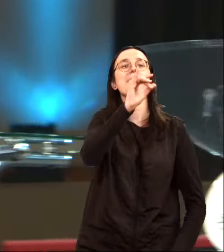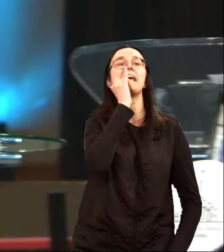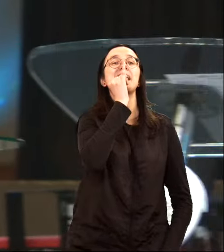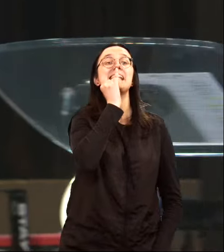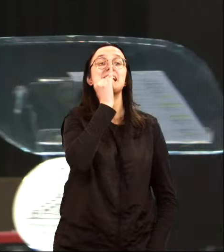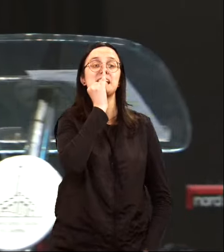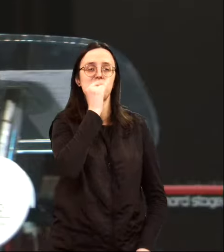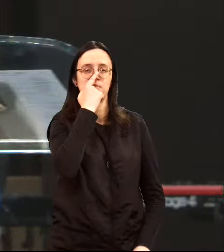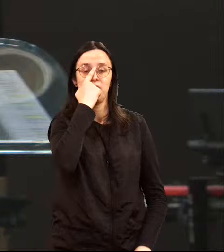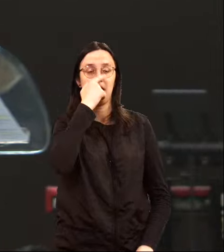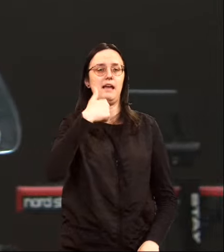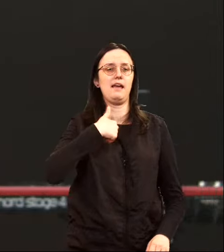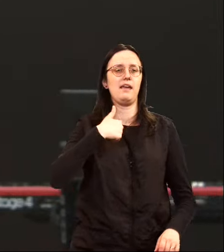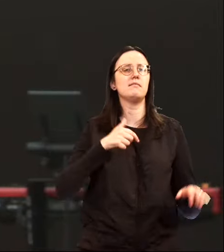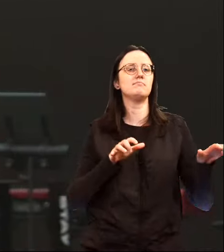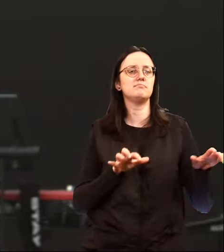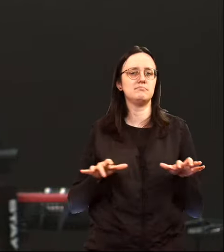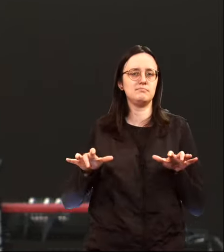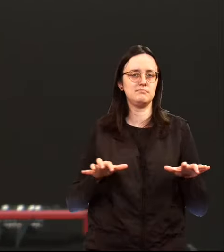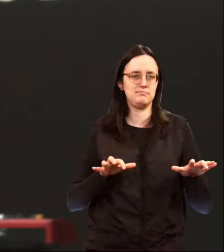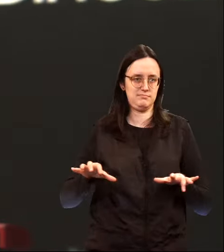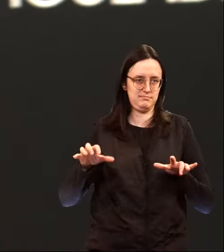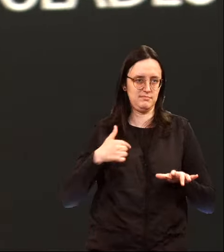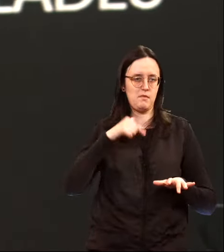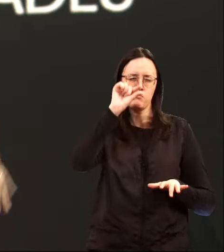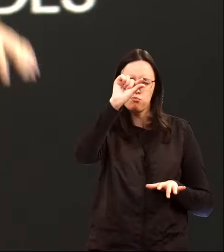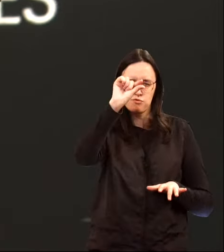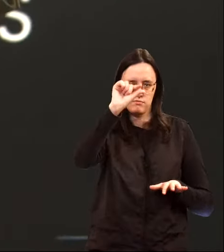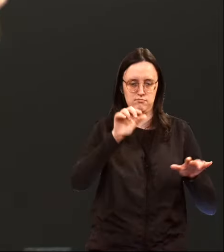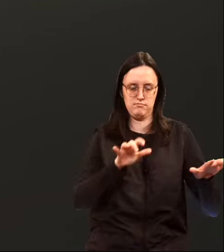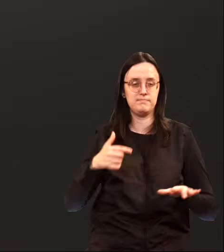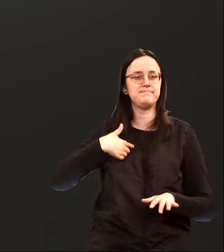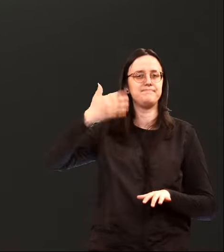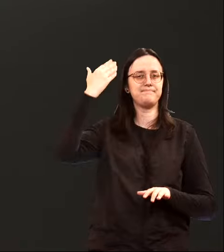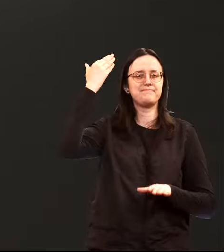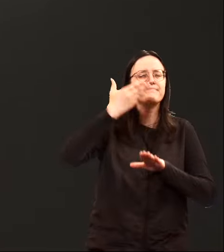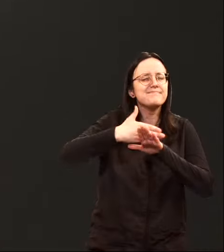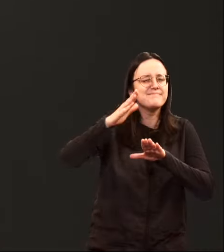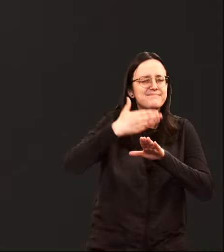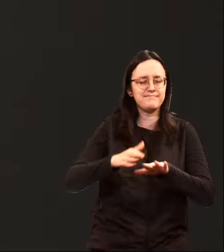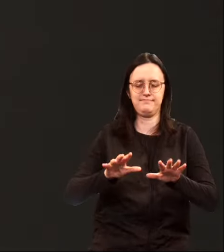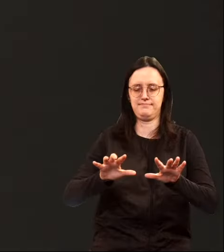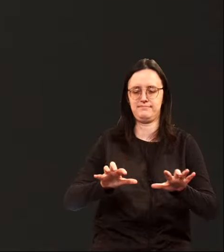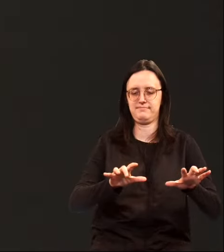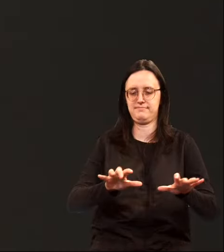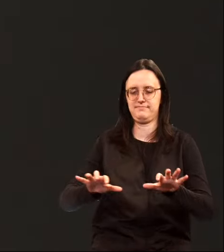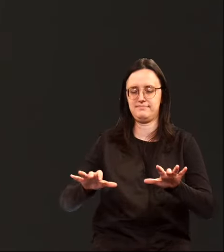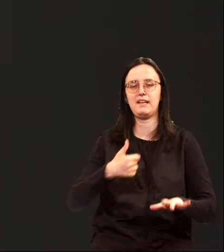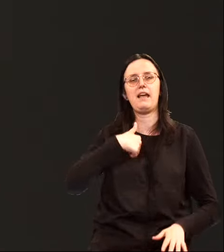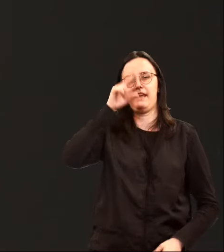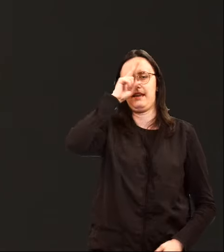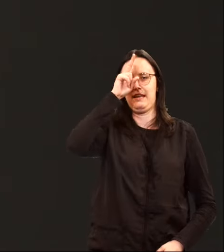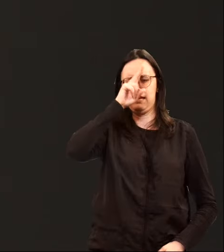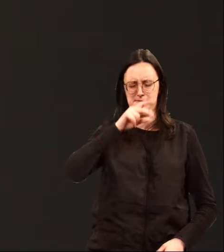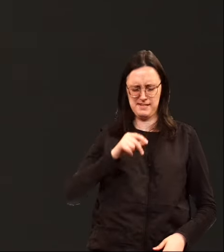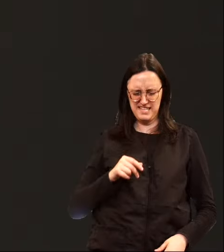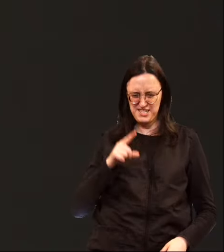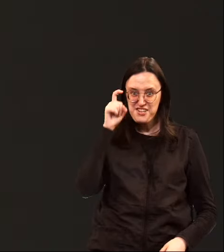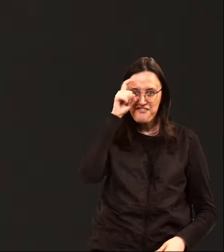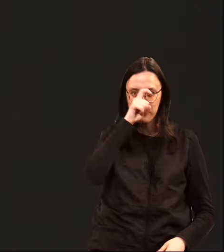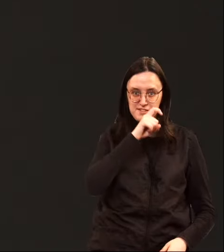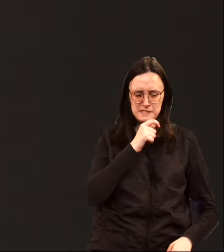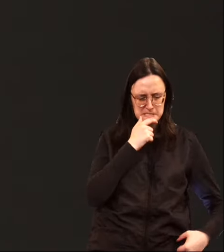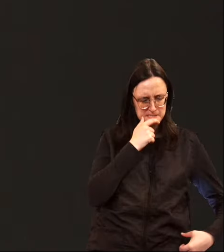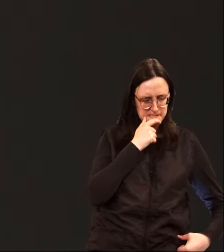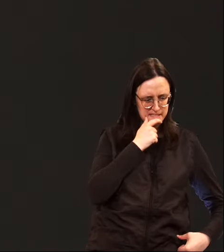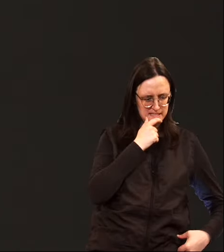exemplo? Eu toco um pouquinho de piano. Quando eu comecei a tocar piano, eu lembro que eu tinha que pensar